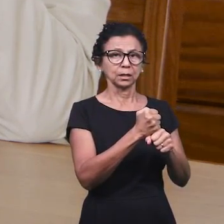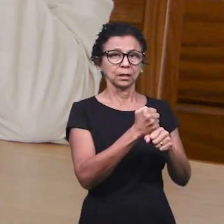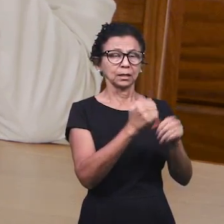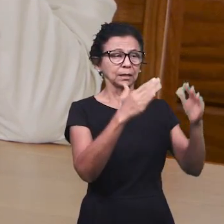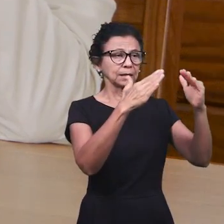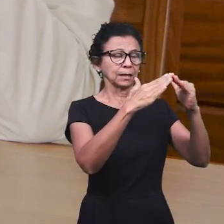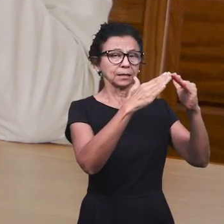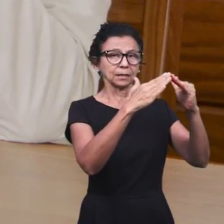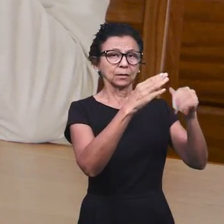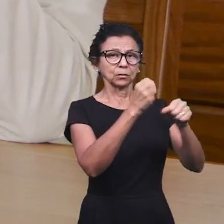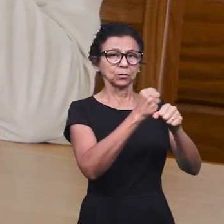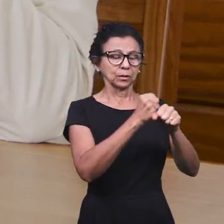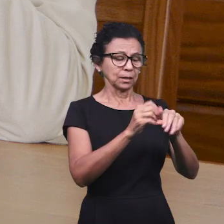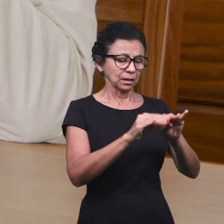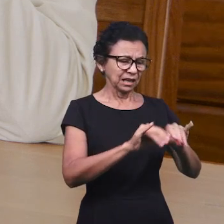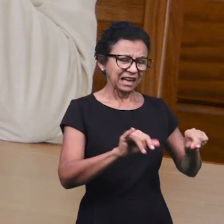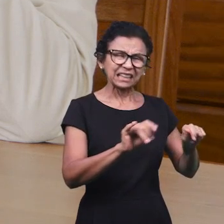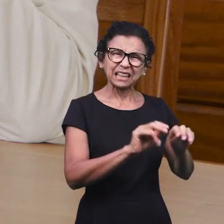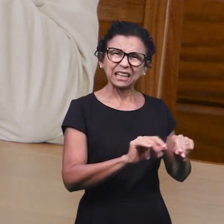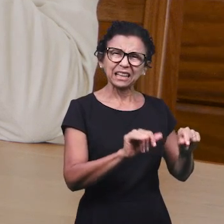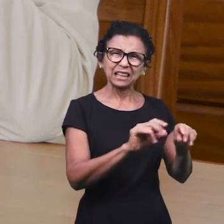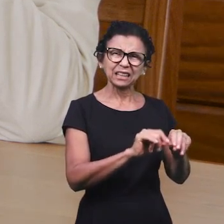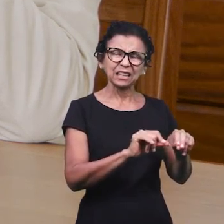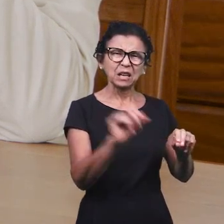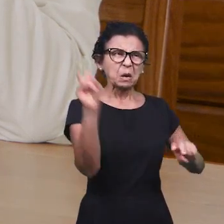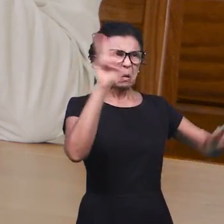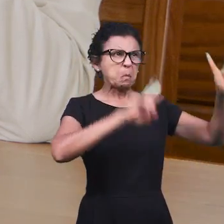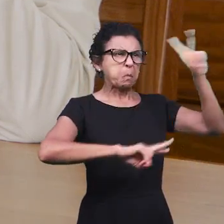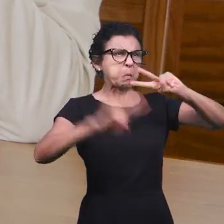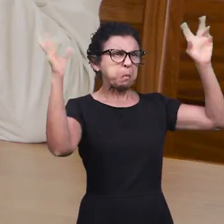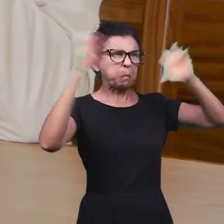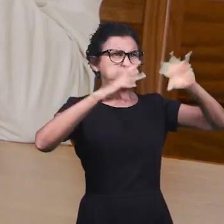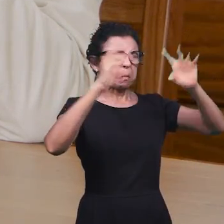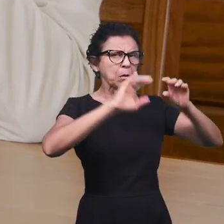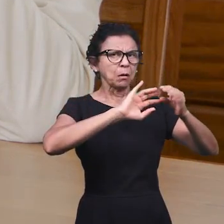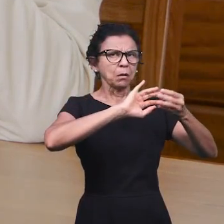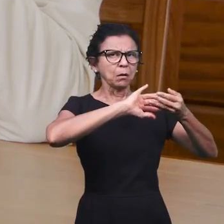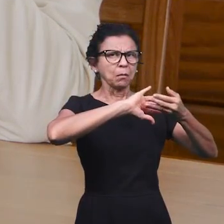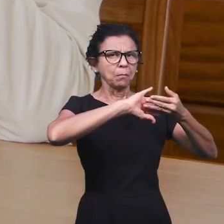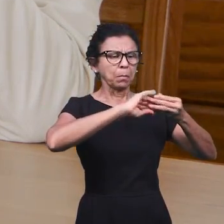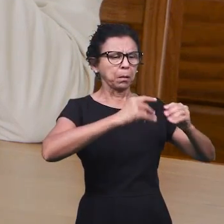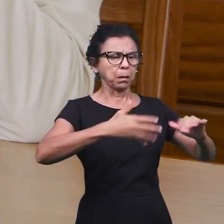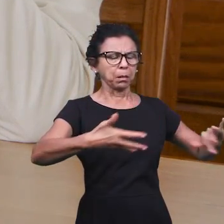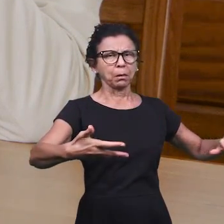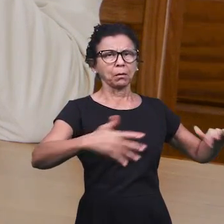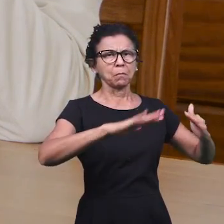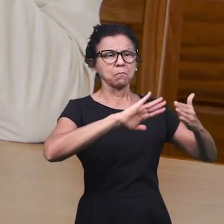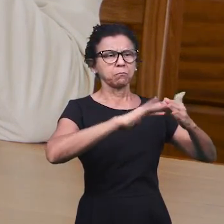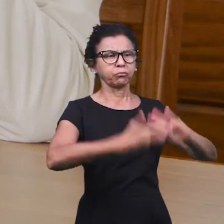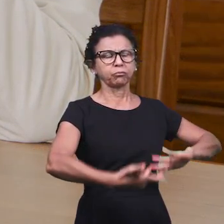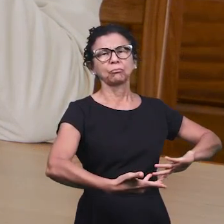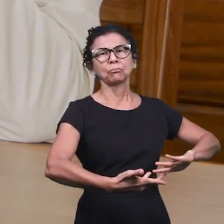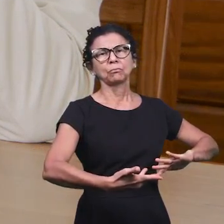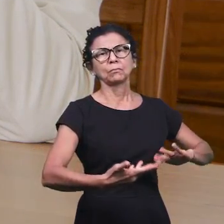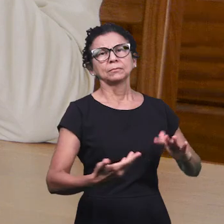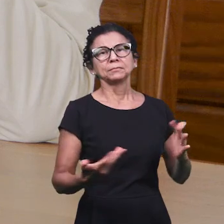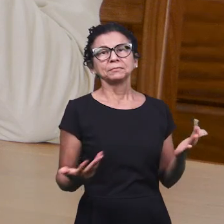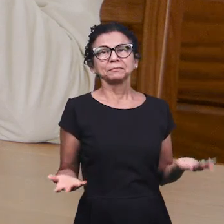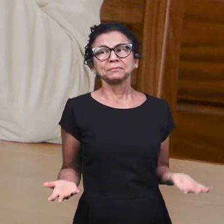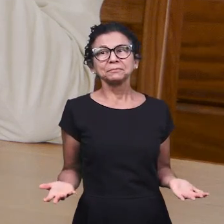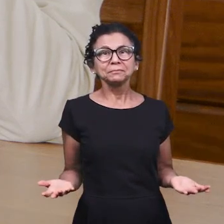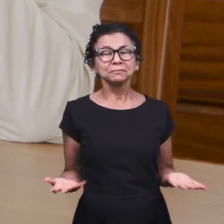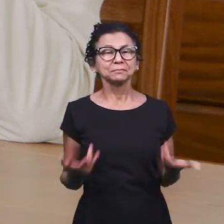ou seja, a casa não tem uma base sólida mesmo ali. Quando vier um ataque, a primeira enxurrada que vier aí, a primeira